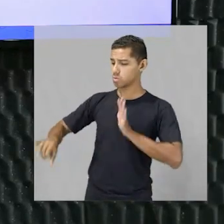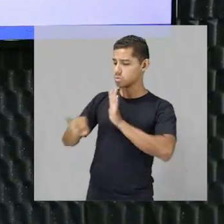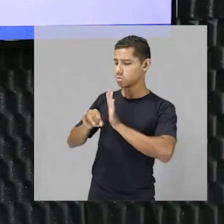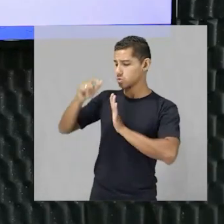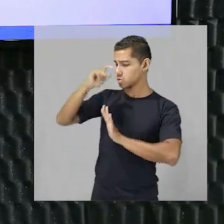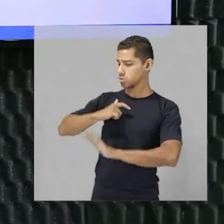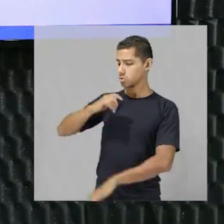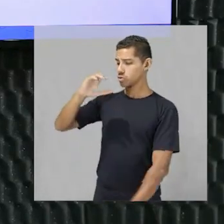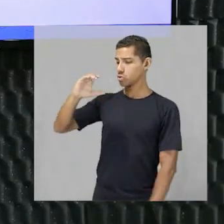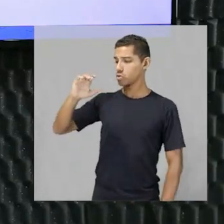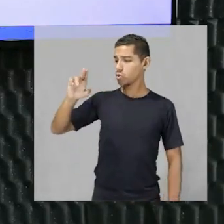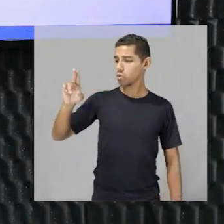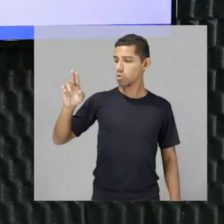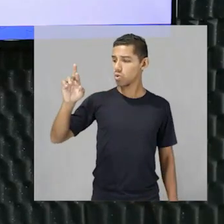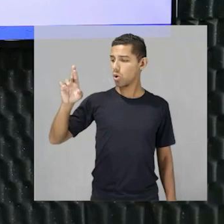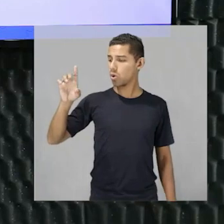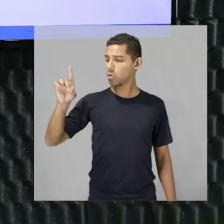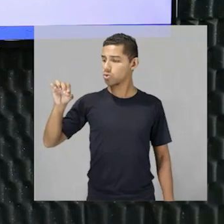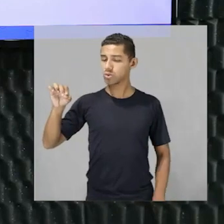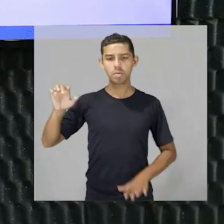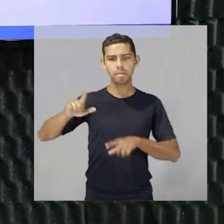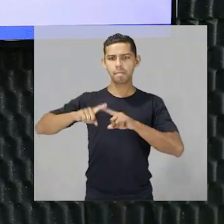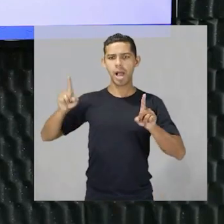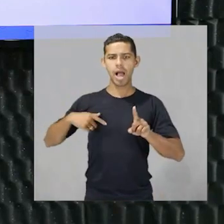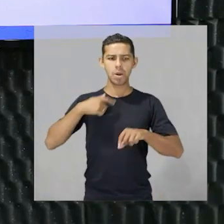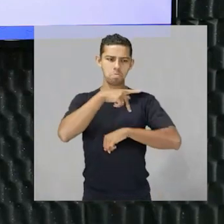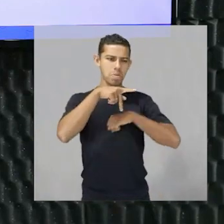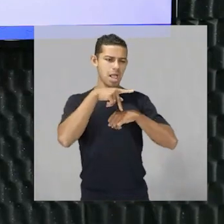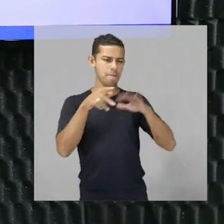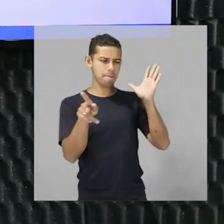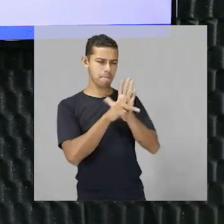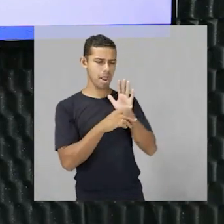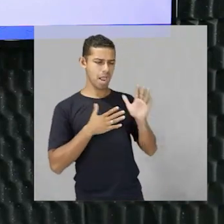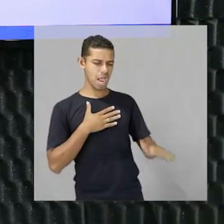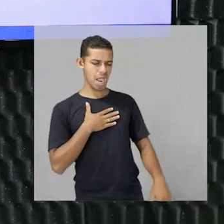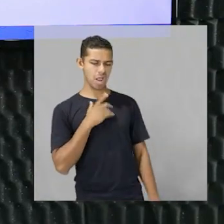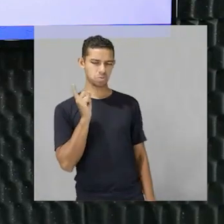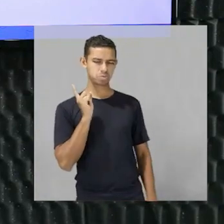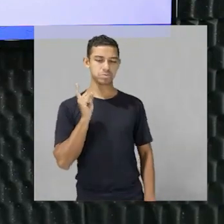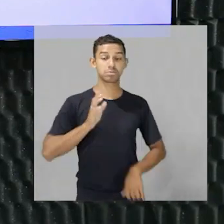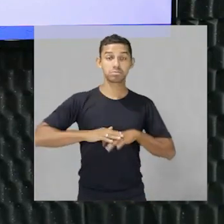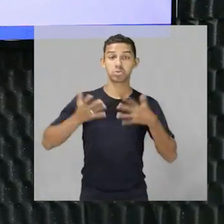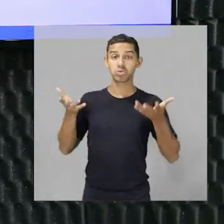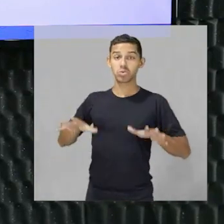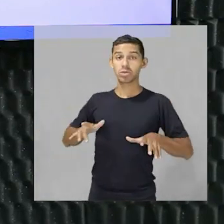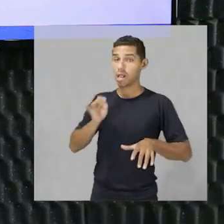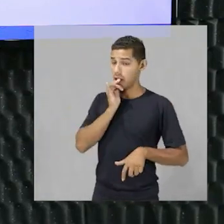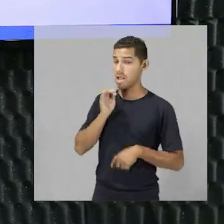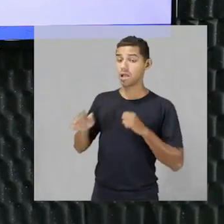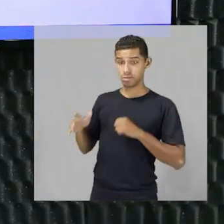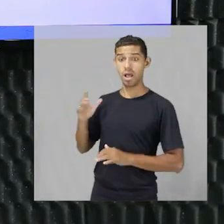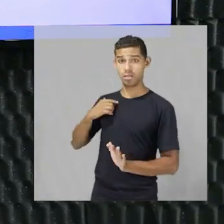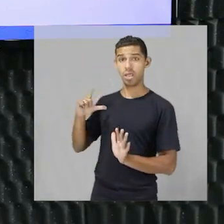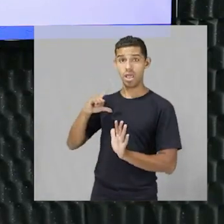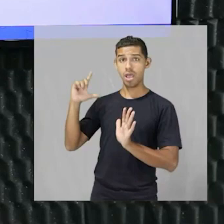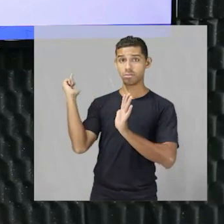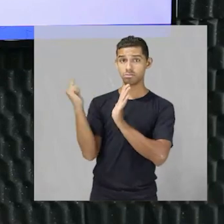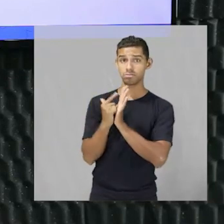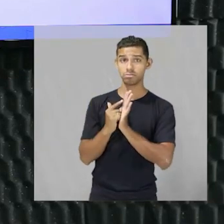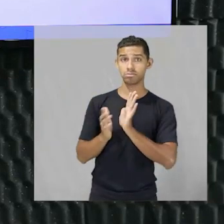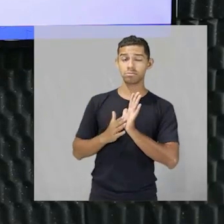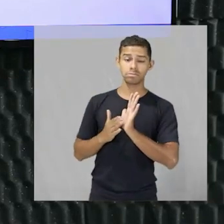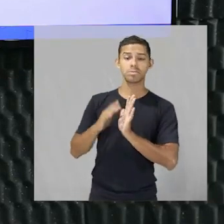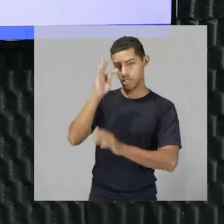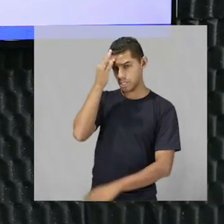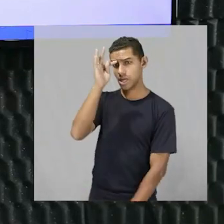não possuem um país próprio para dizer que é seu, tá? E esse país, como o próprio texto já diz, ele já existe no papel. Na